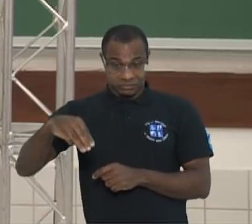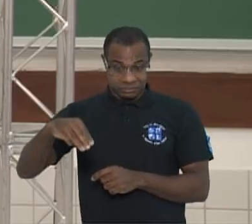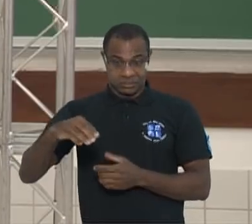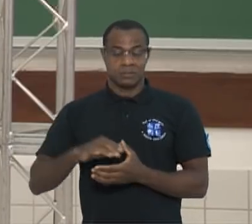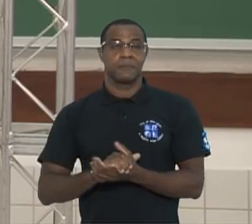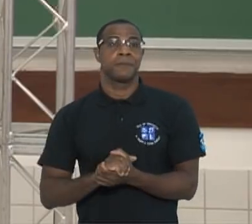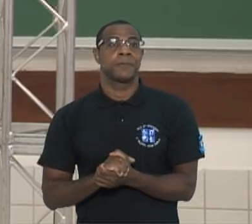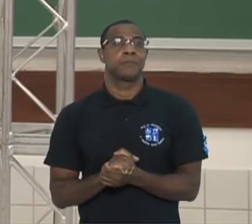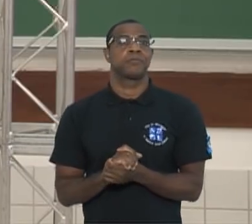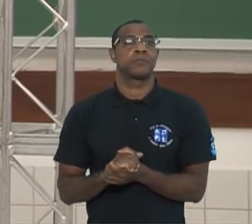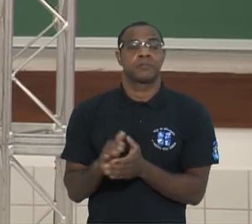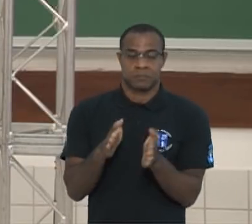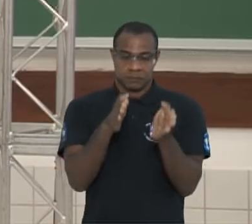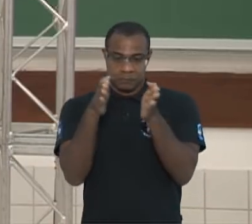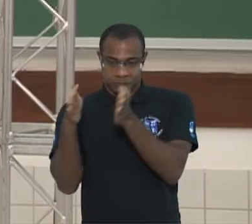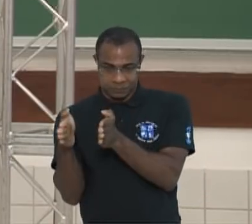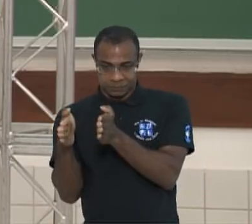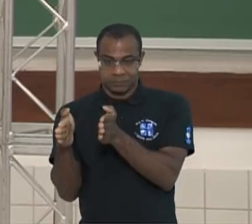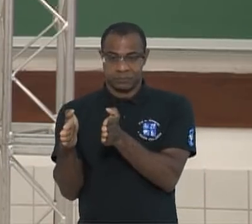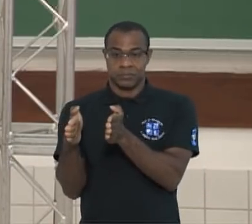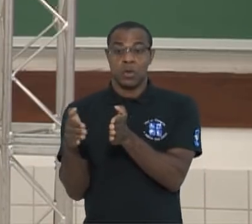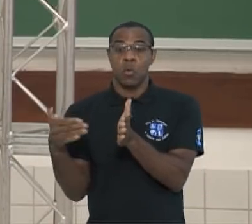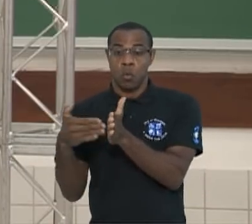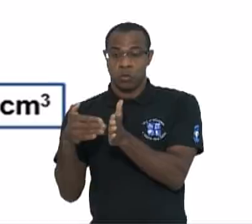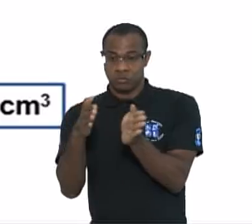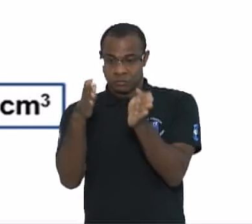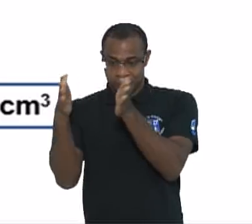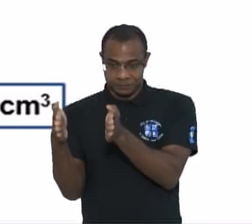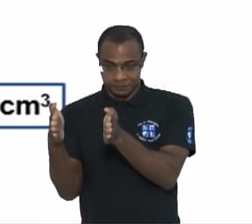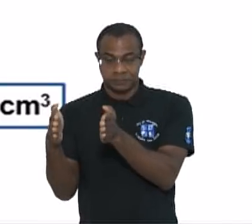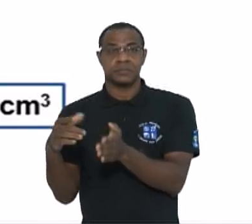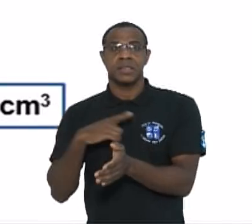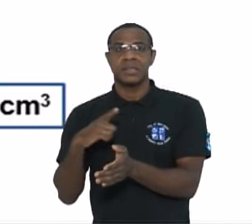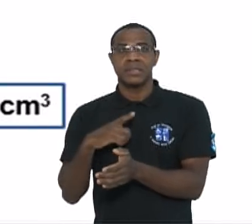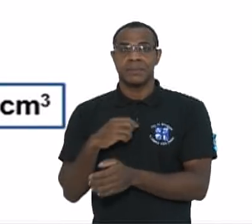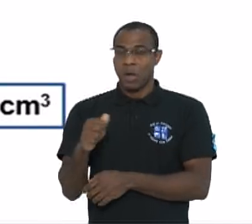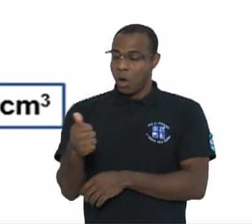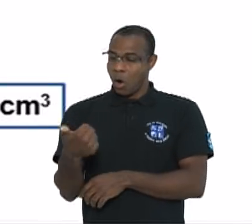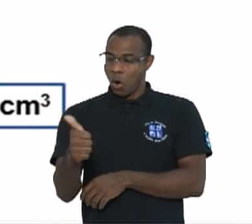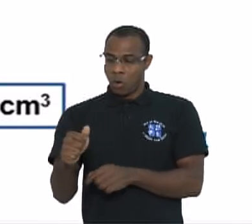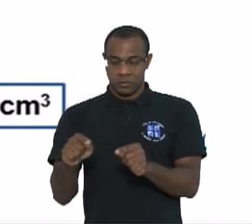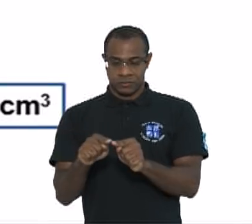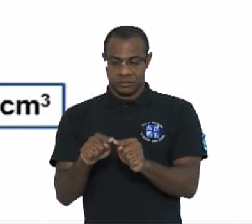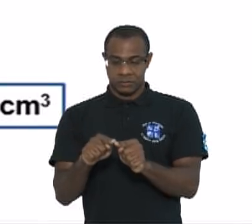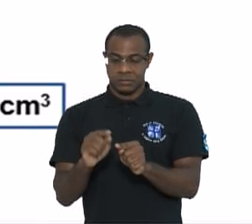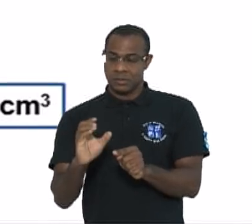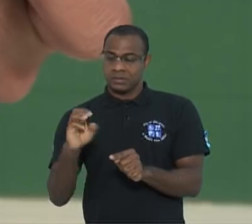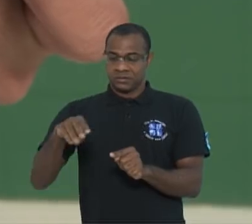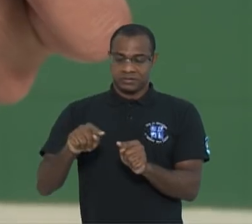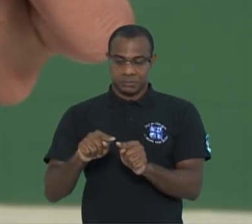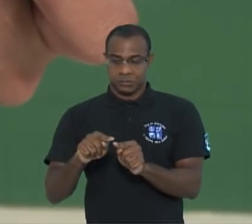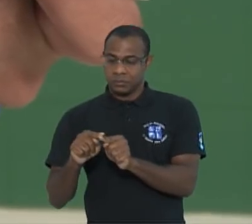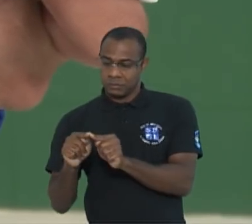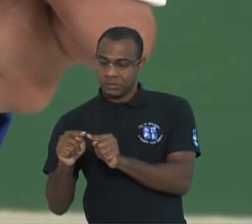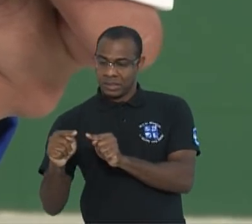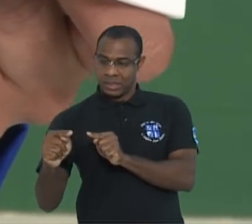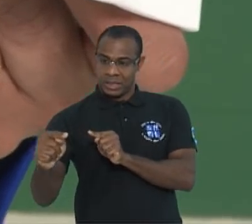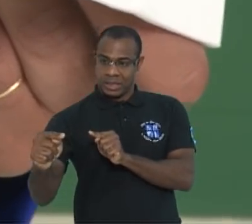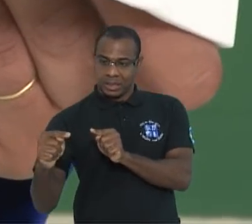último sólido, nós temos 11 centímetros de largura.